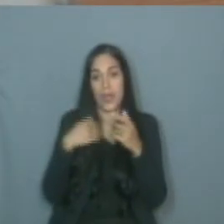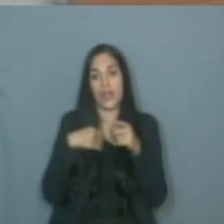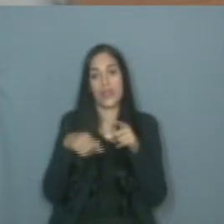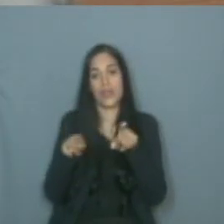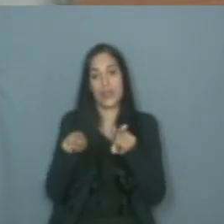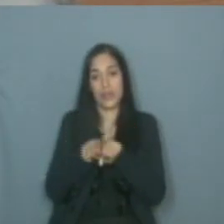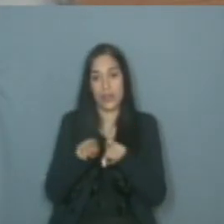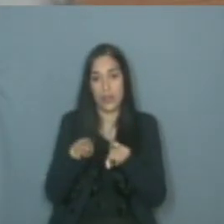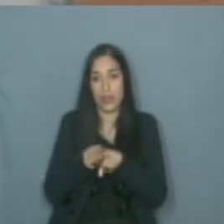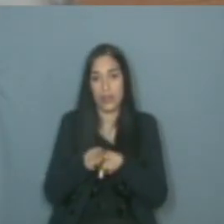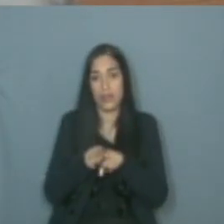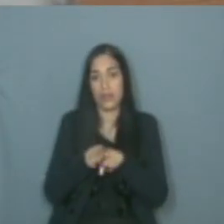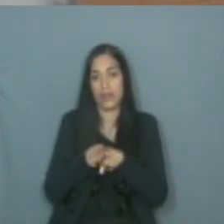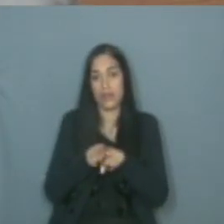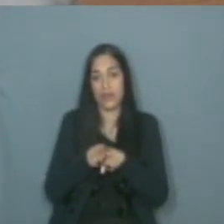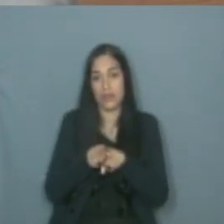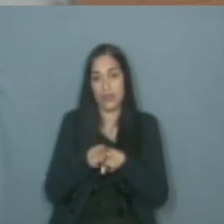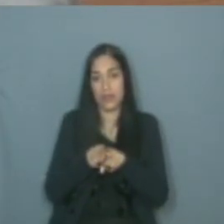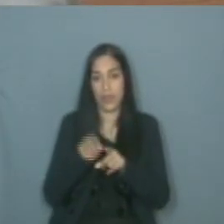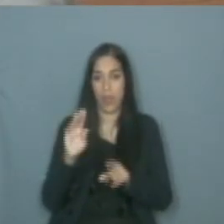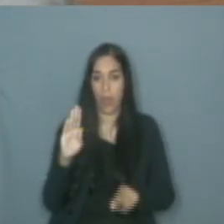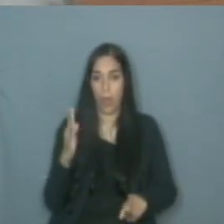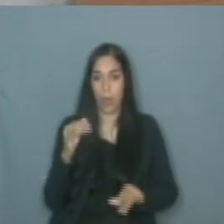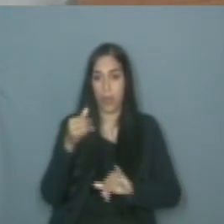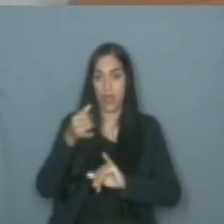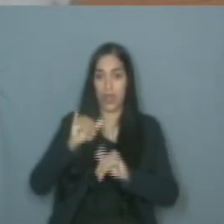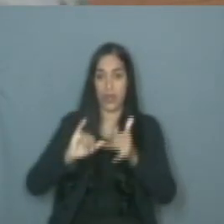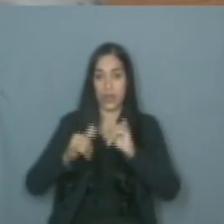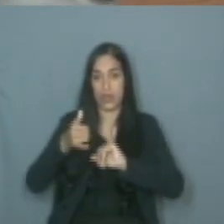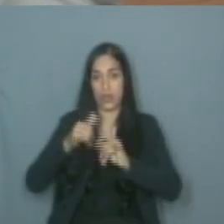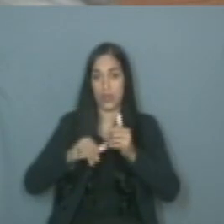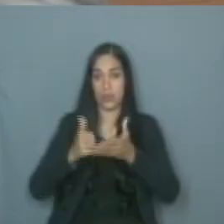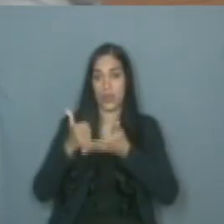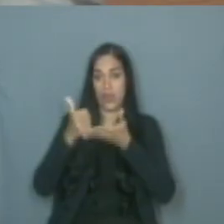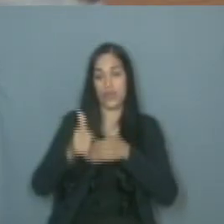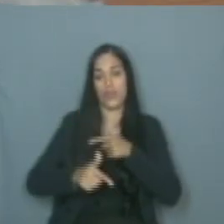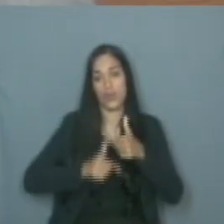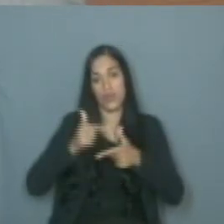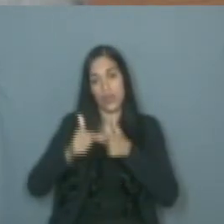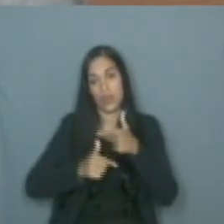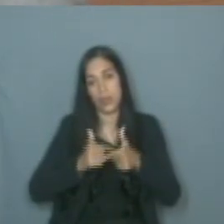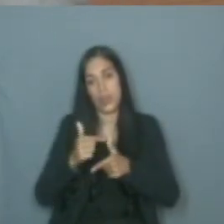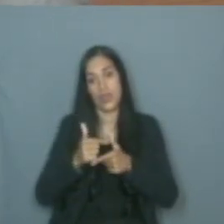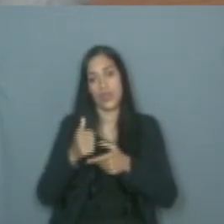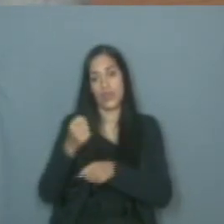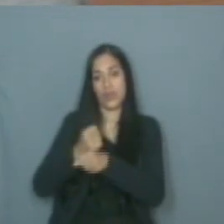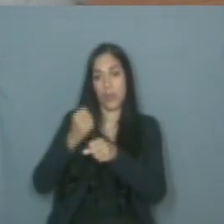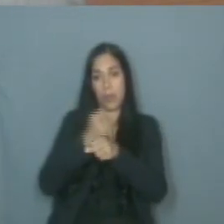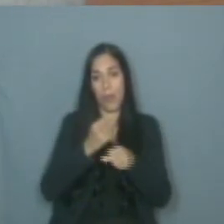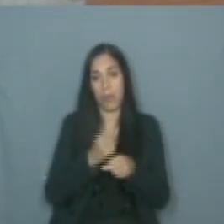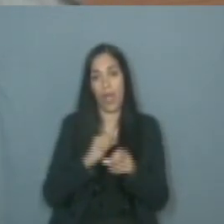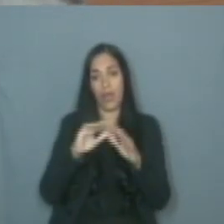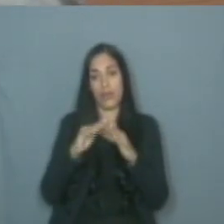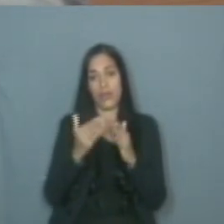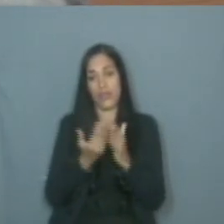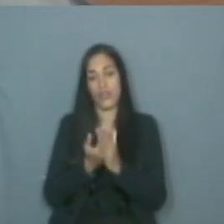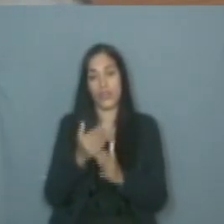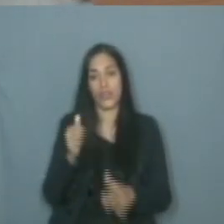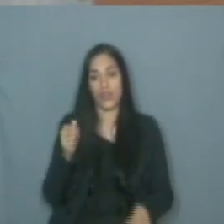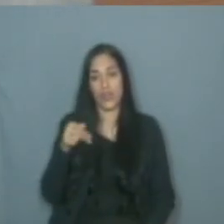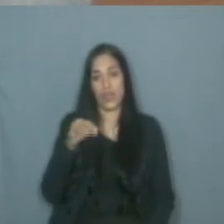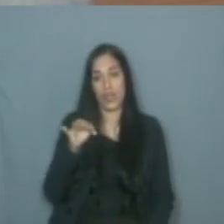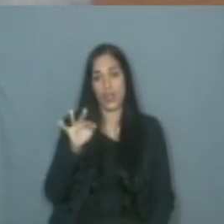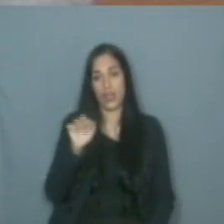isso, para que se instale um banheiro químico para ajudar os trabalhadores que estão fazendo a reforma lá da escola Anitta Paz Barreto. Vejam